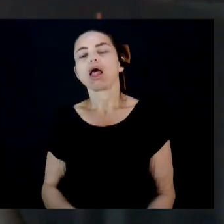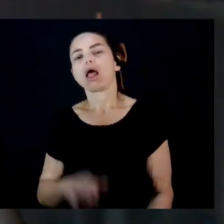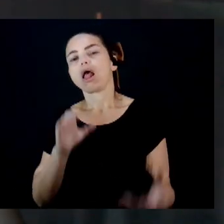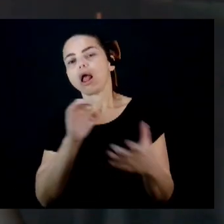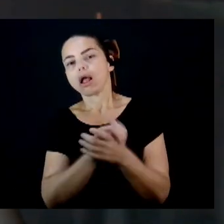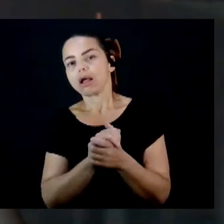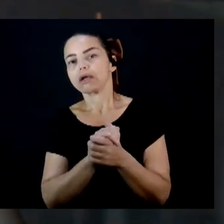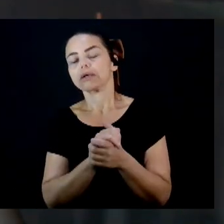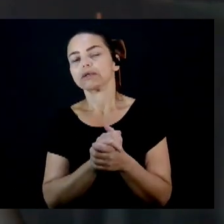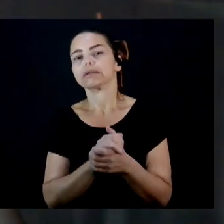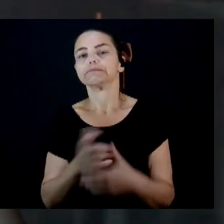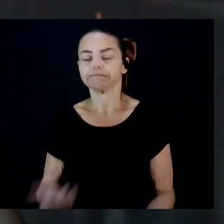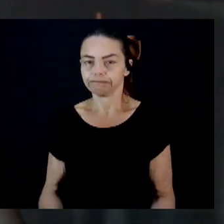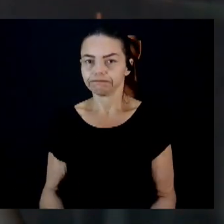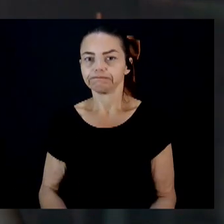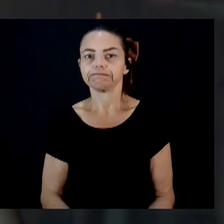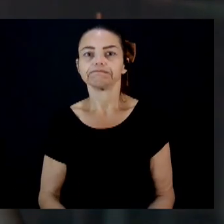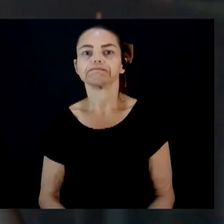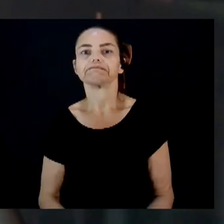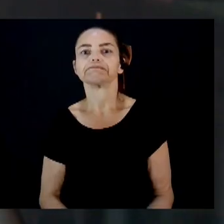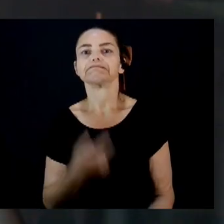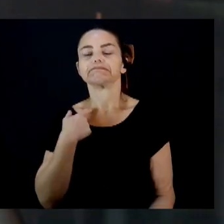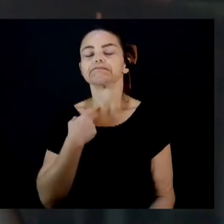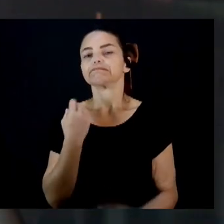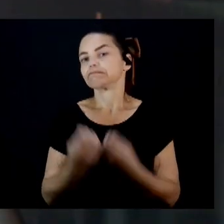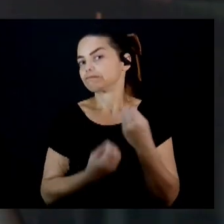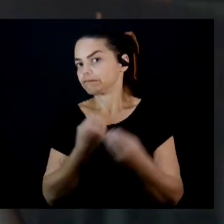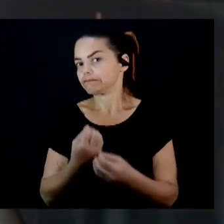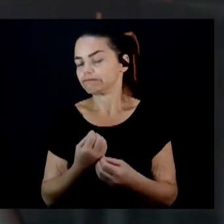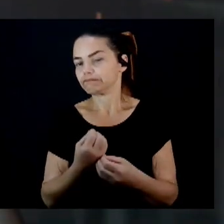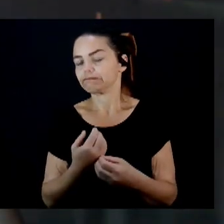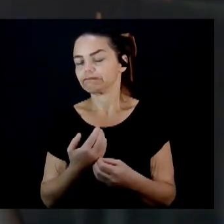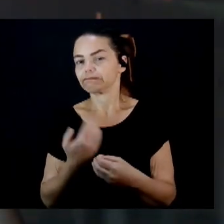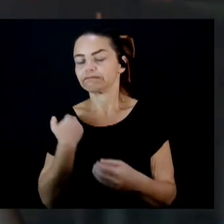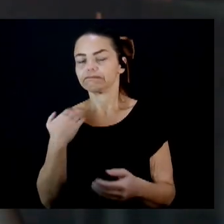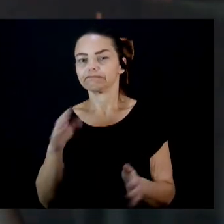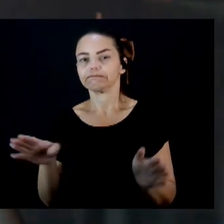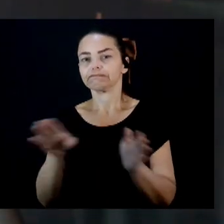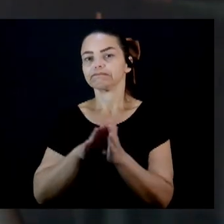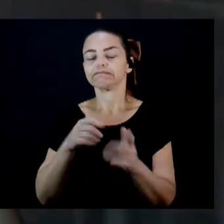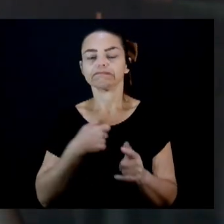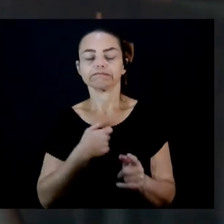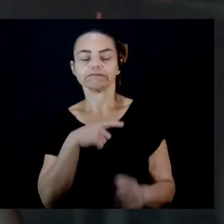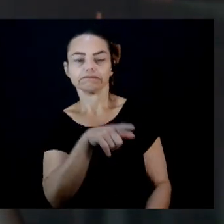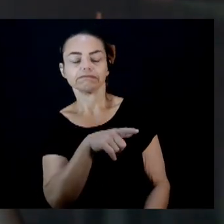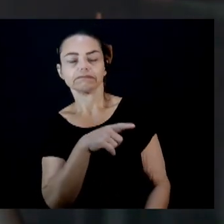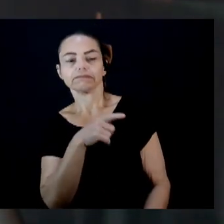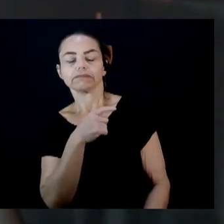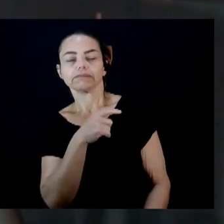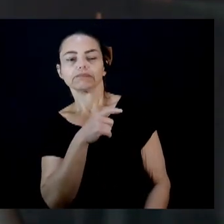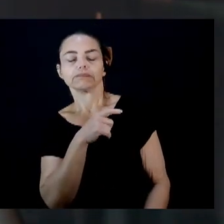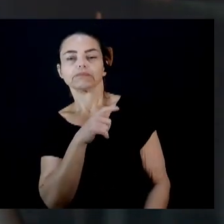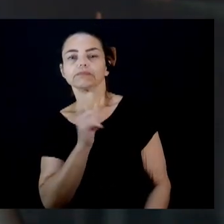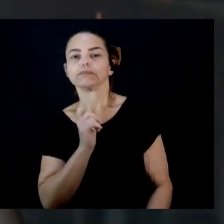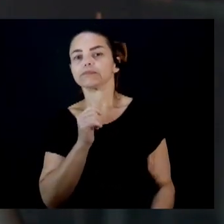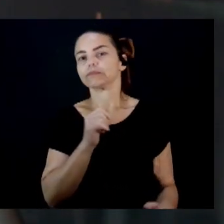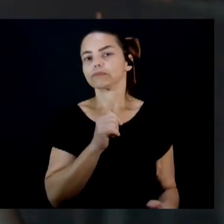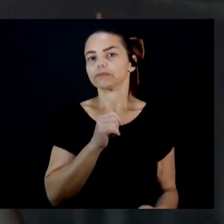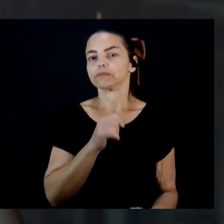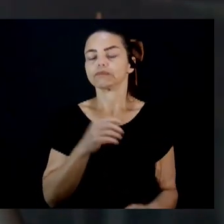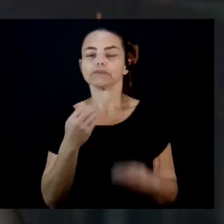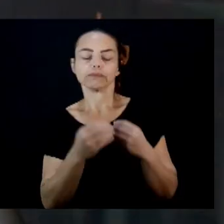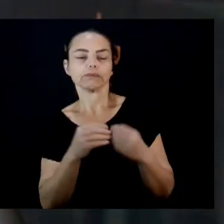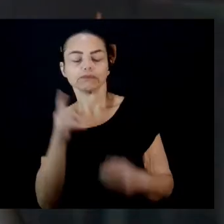isso. Então, a maneira que a gente chega para o nosso parceiro, para nossa parceira, vai envolver o nosso dia,